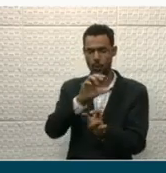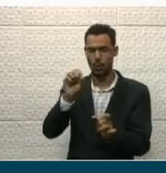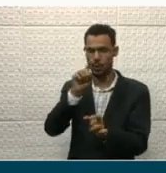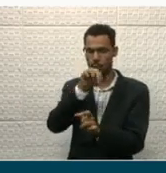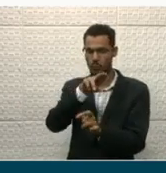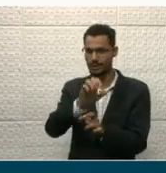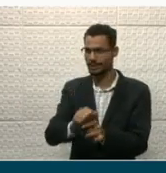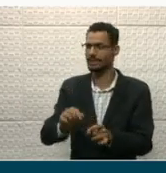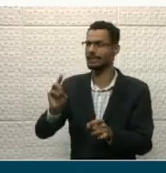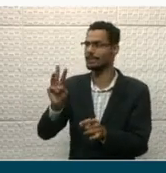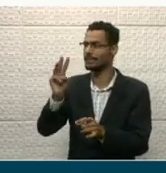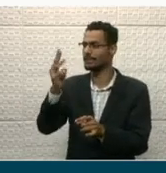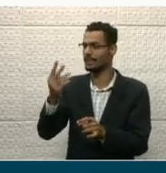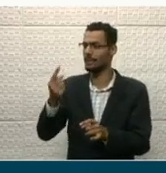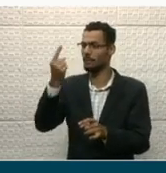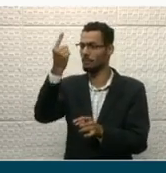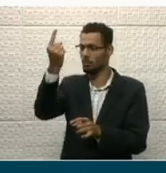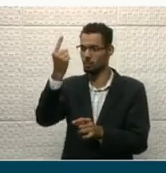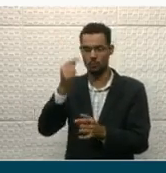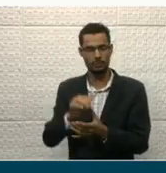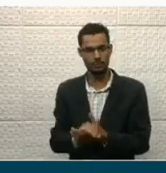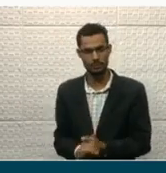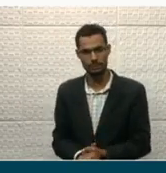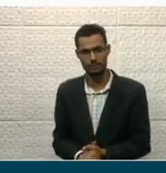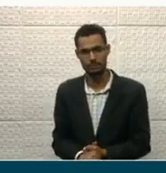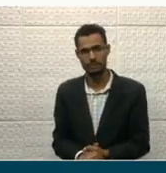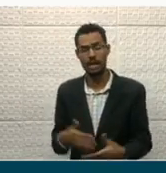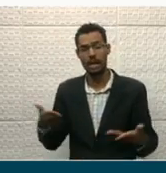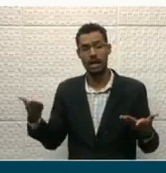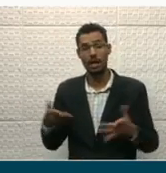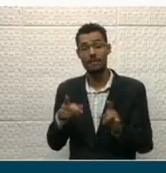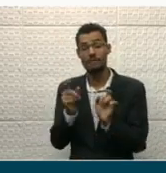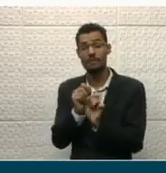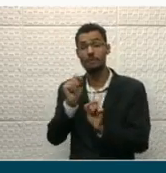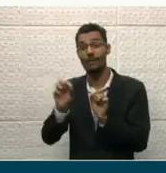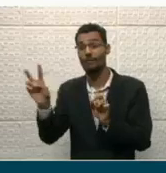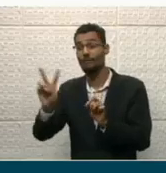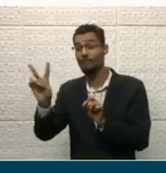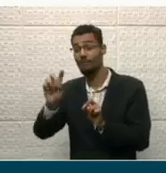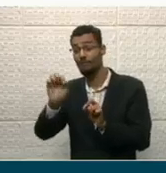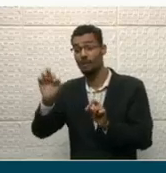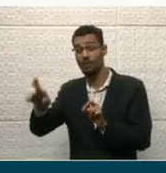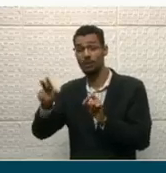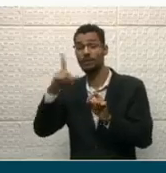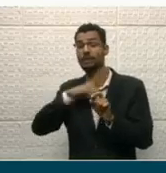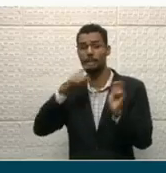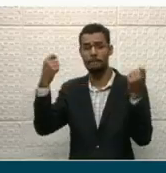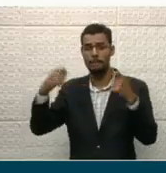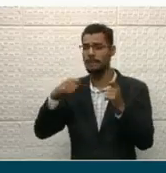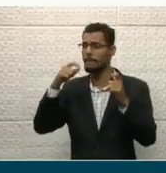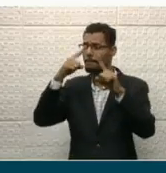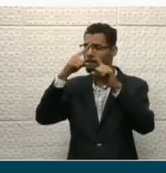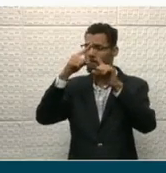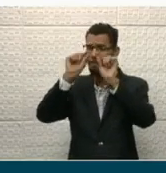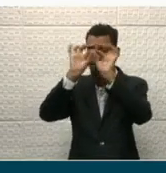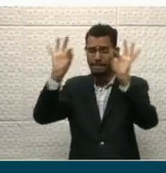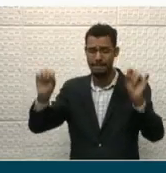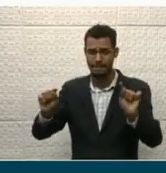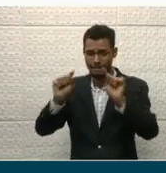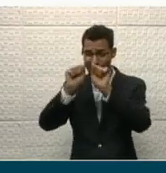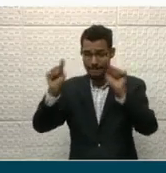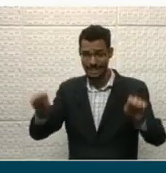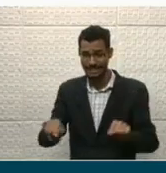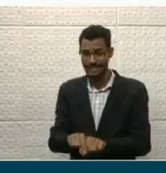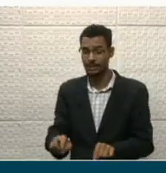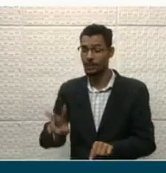coluna 3 por 1. Eu quero que esse vetor seja igual a uma matriz vezes o vetor V,